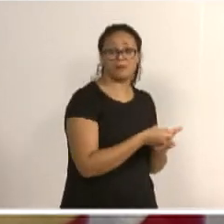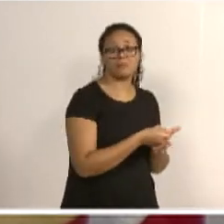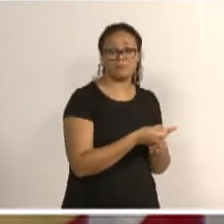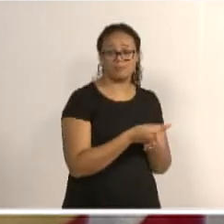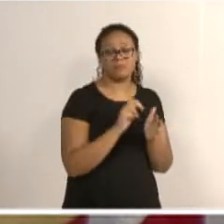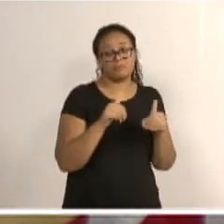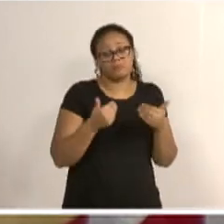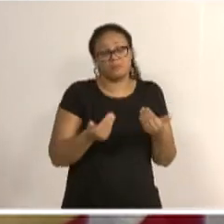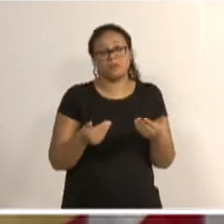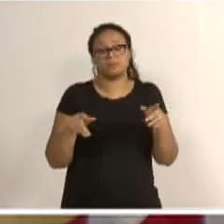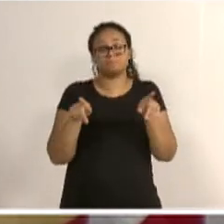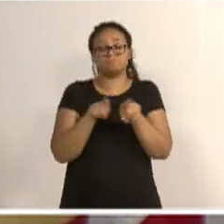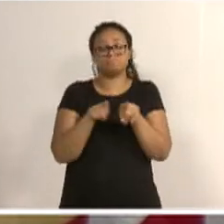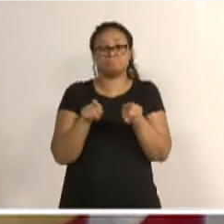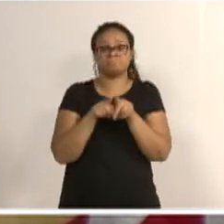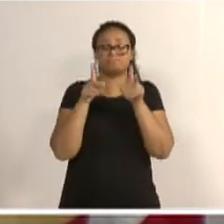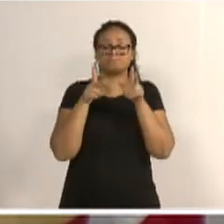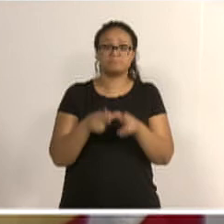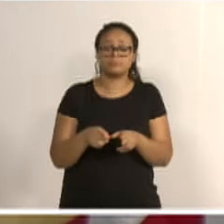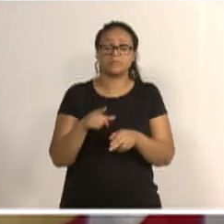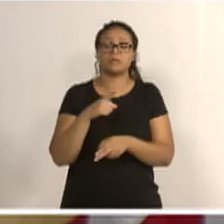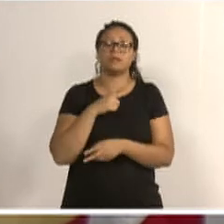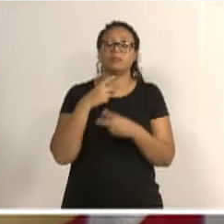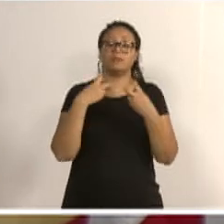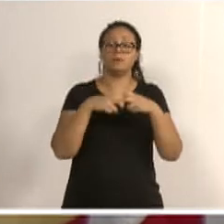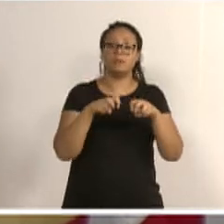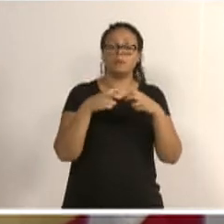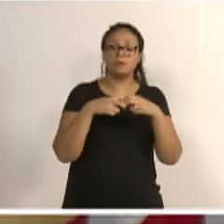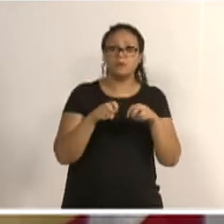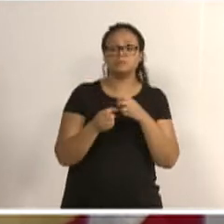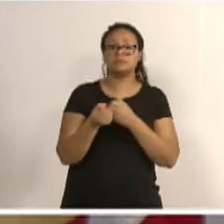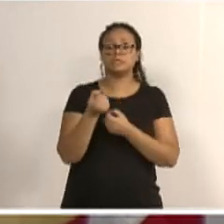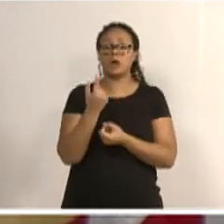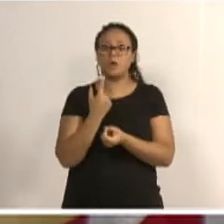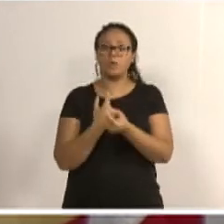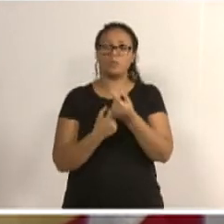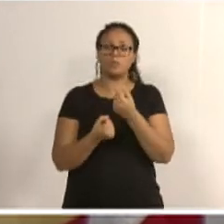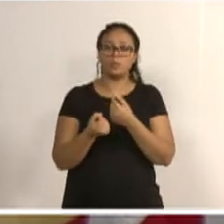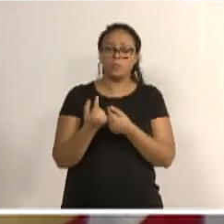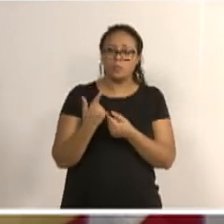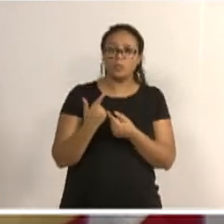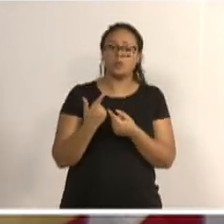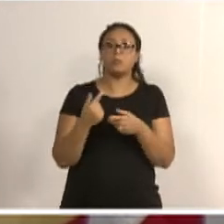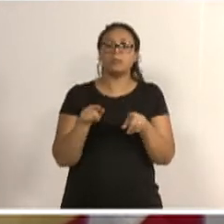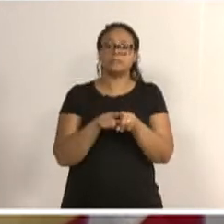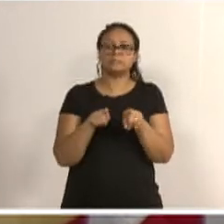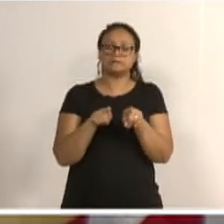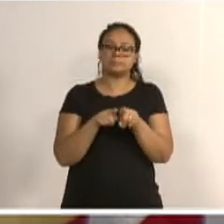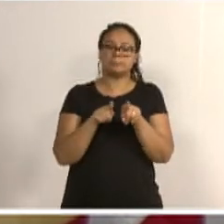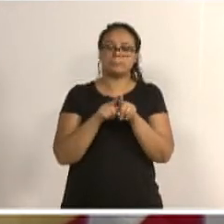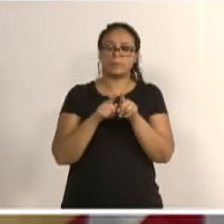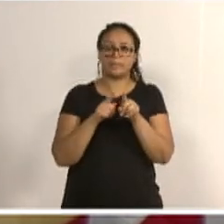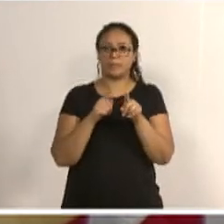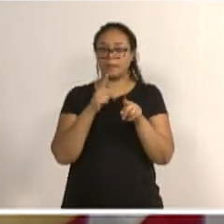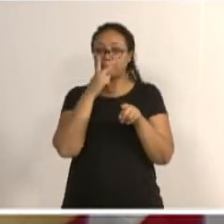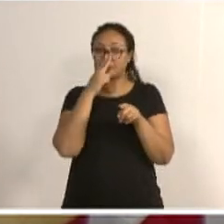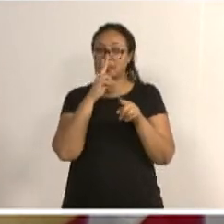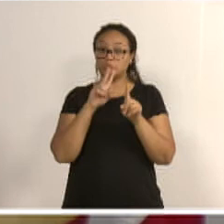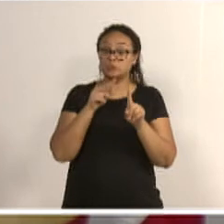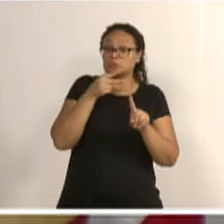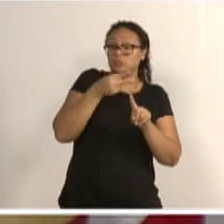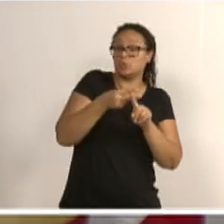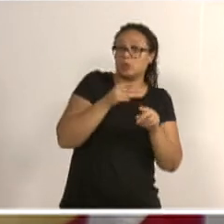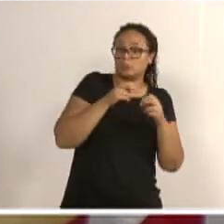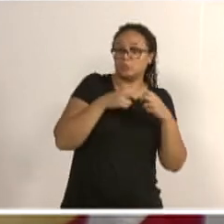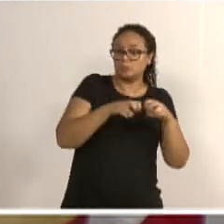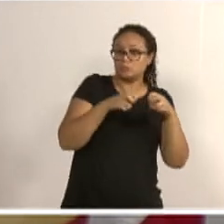que se existem linhas que se sobrepõem, existe alguém pagando essa conta. Então, por que não otimizar de